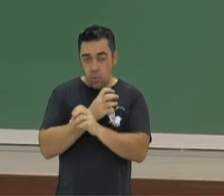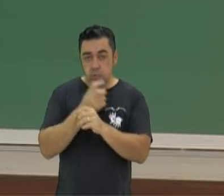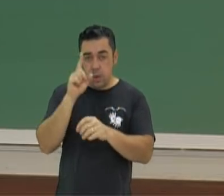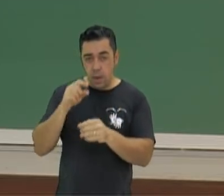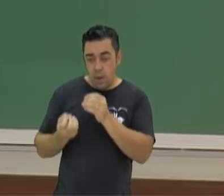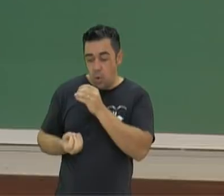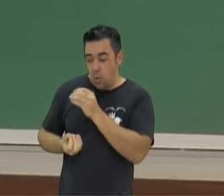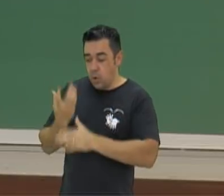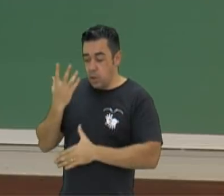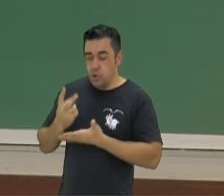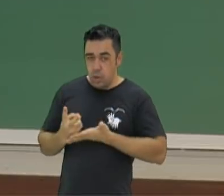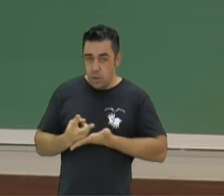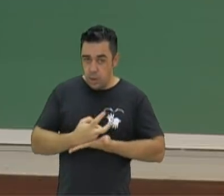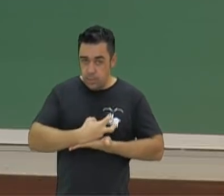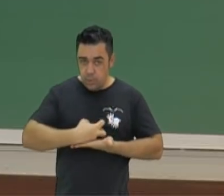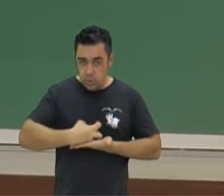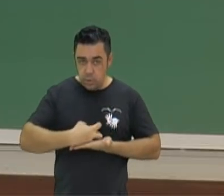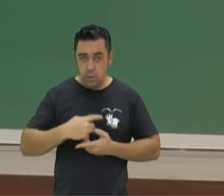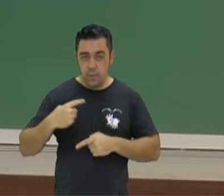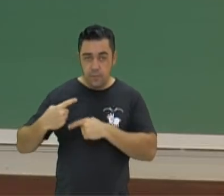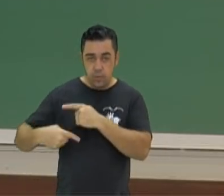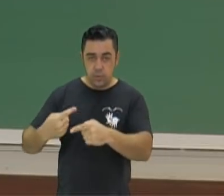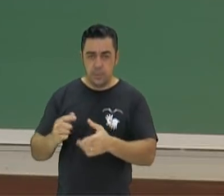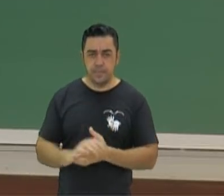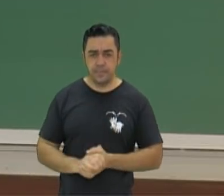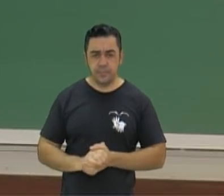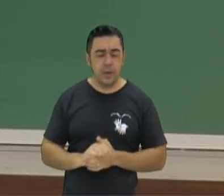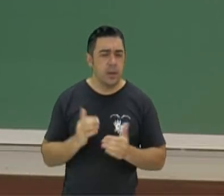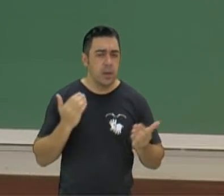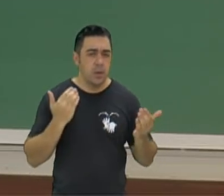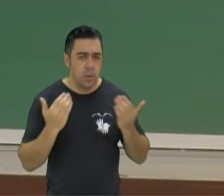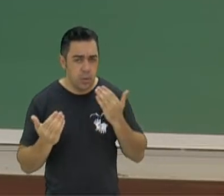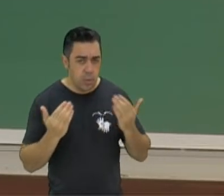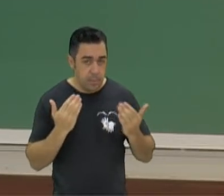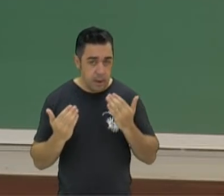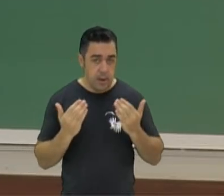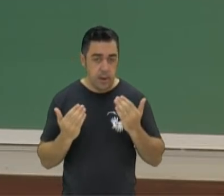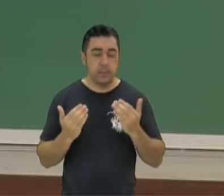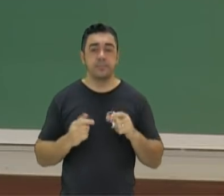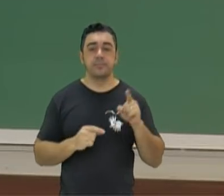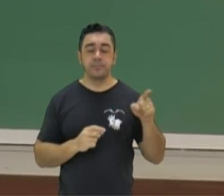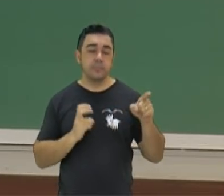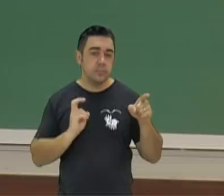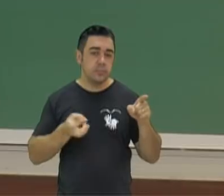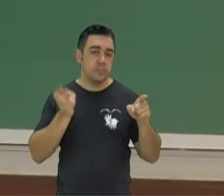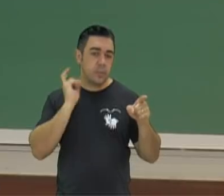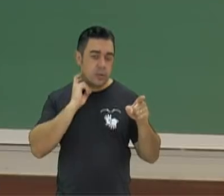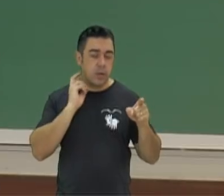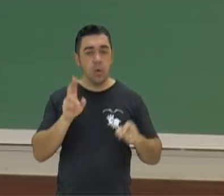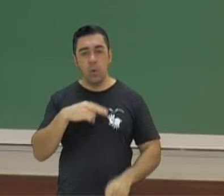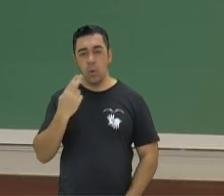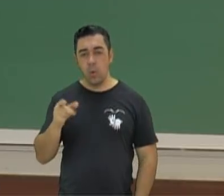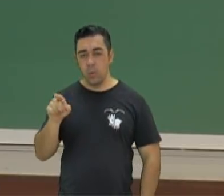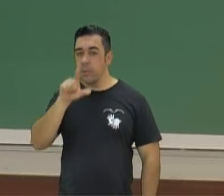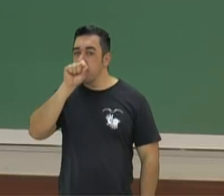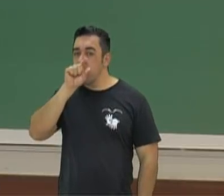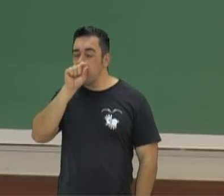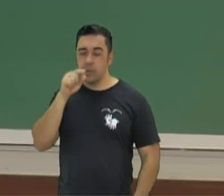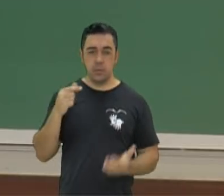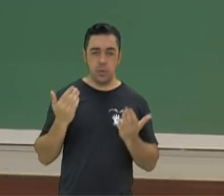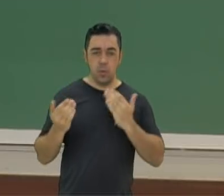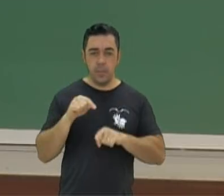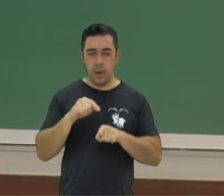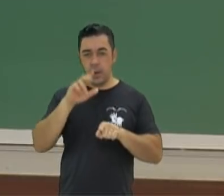origem embrionária, a mesma origem evolutiva. Se eu comparo, tanto faz agora a asa do morcego ou a asa de uma ave com a